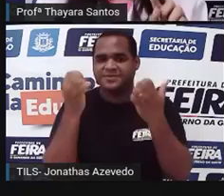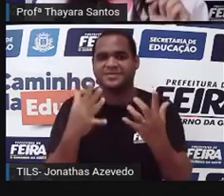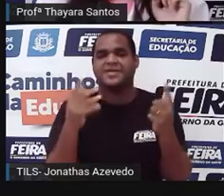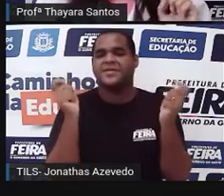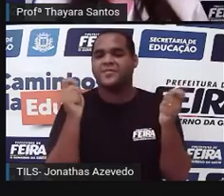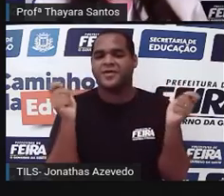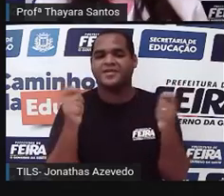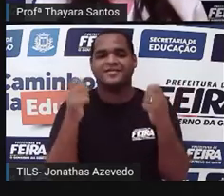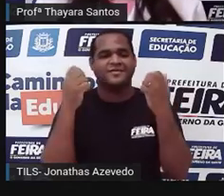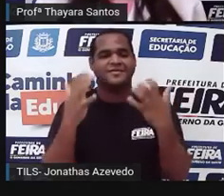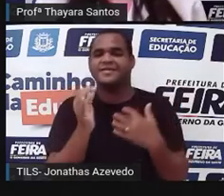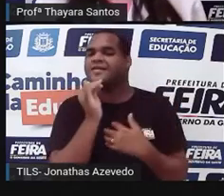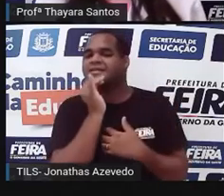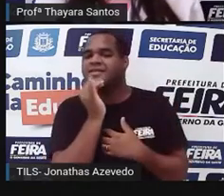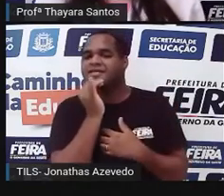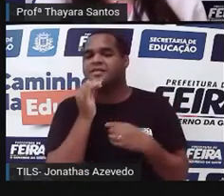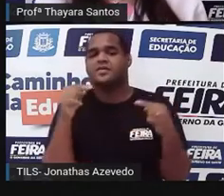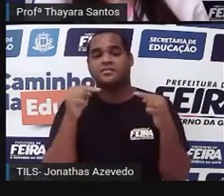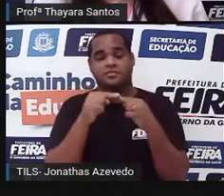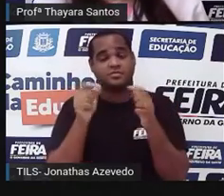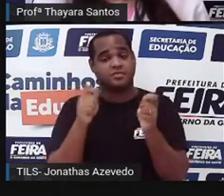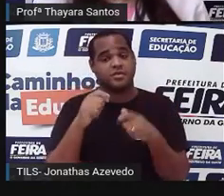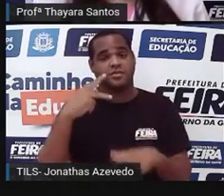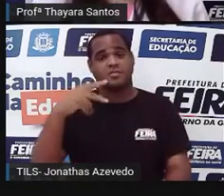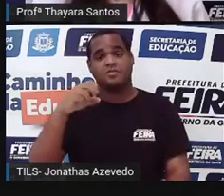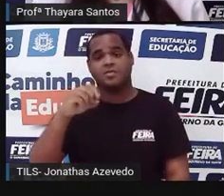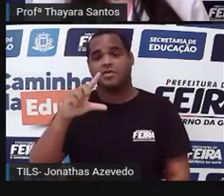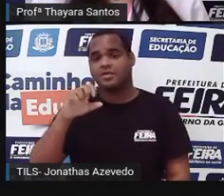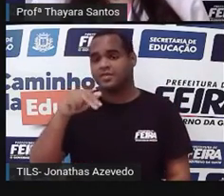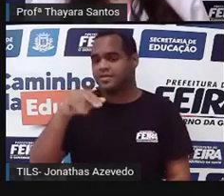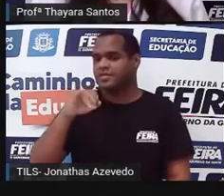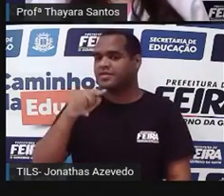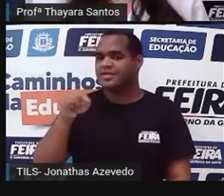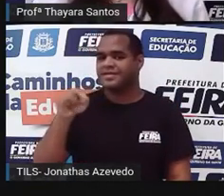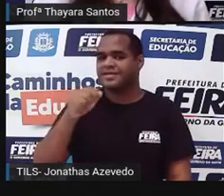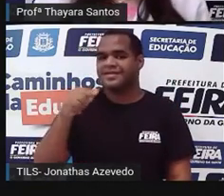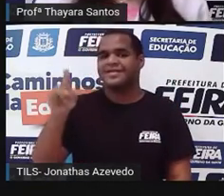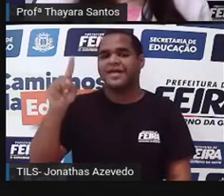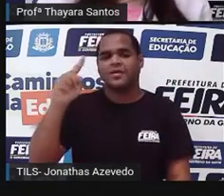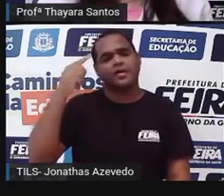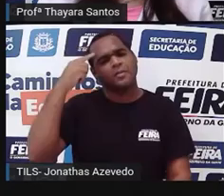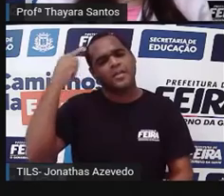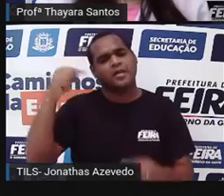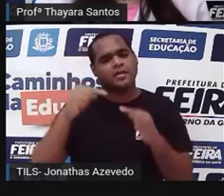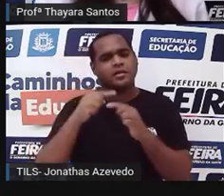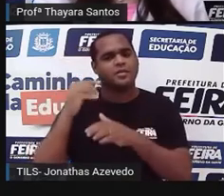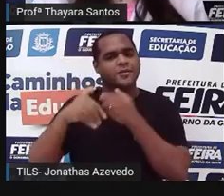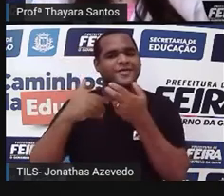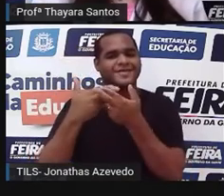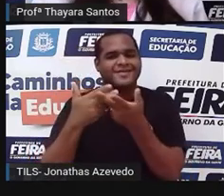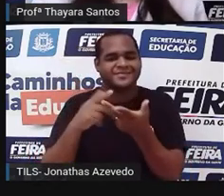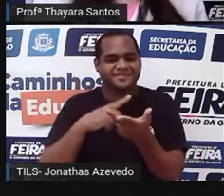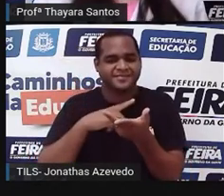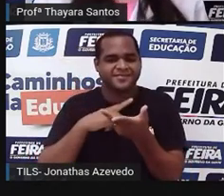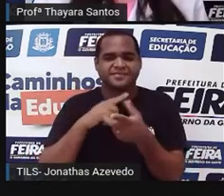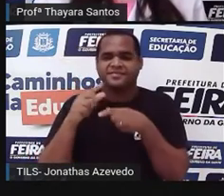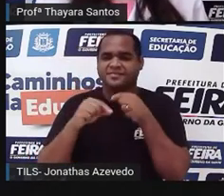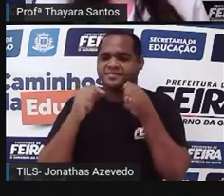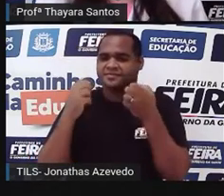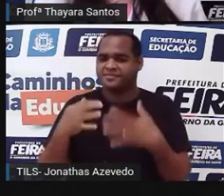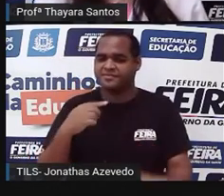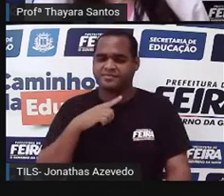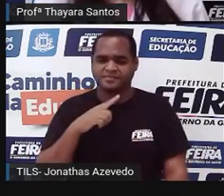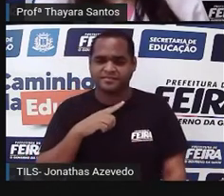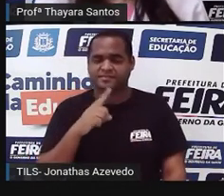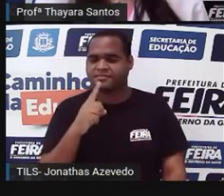Eu tenho aí esse primeiro exemplo, que é a polinização. A polinização é um processo ecossistêmico que é realizado